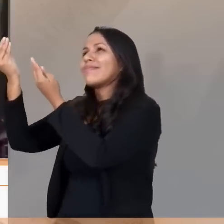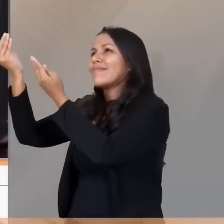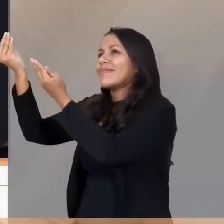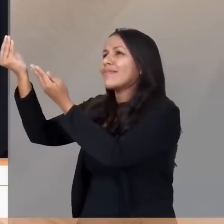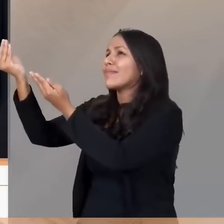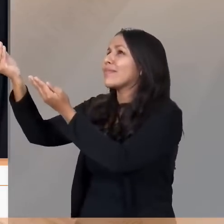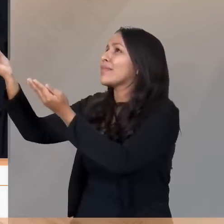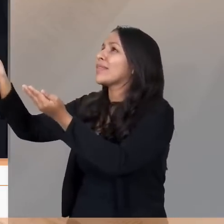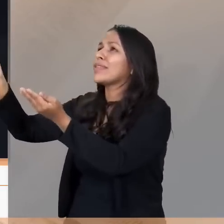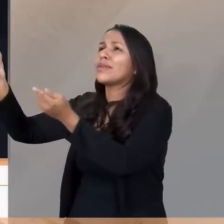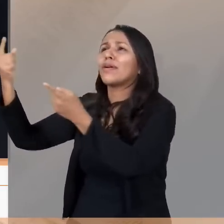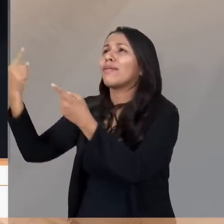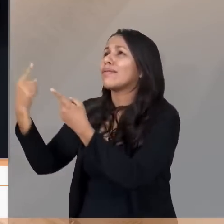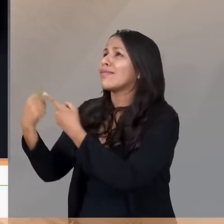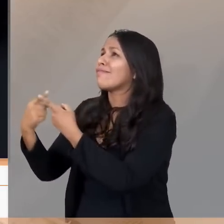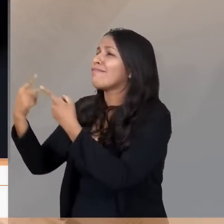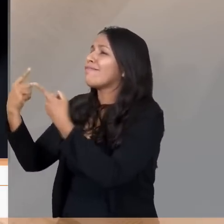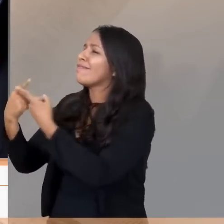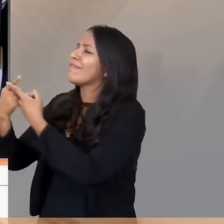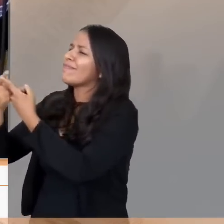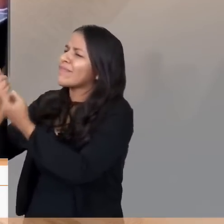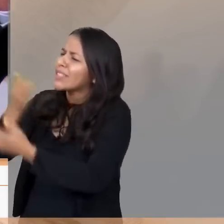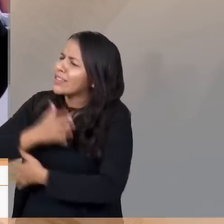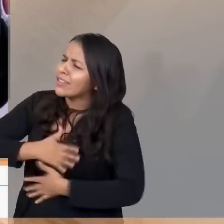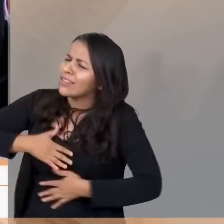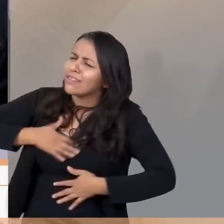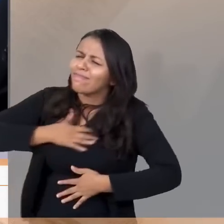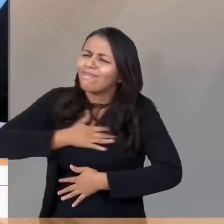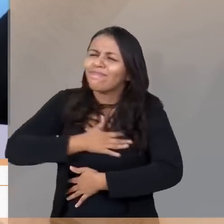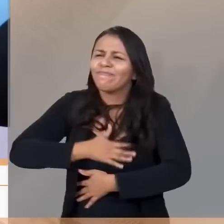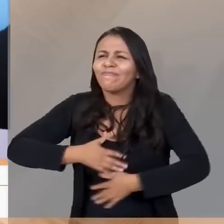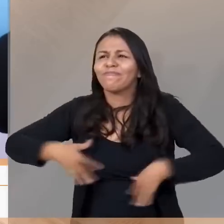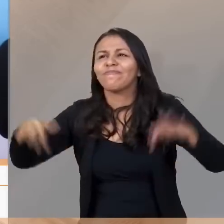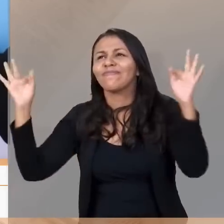trazemos, nascido, ó Deus, da